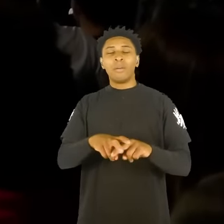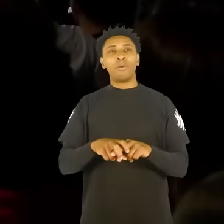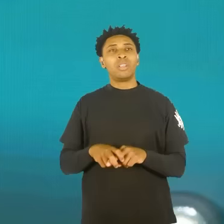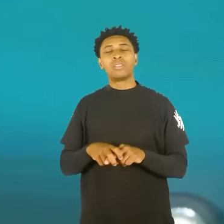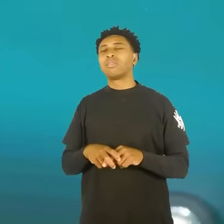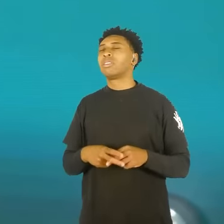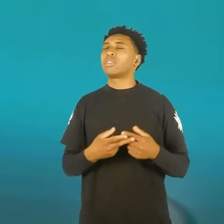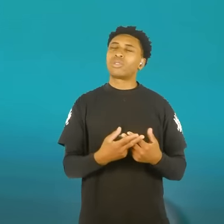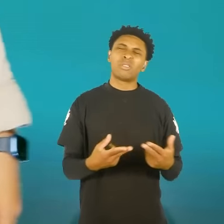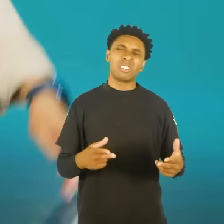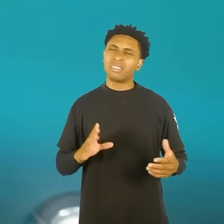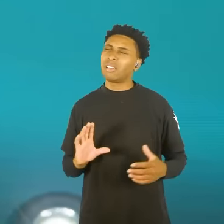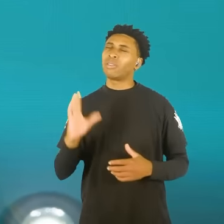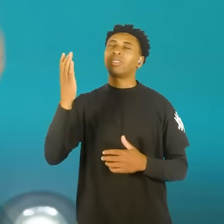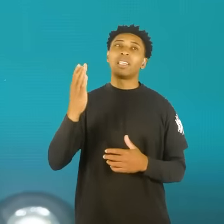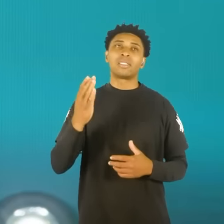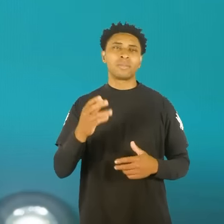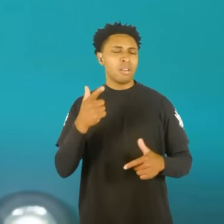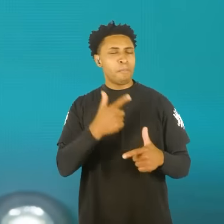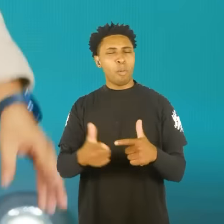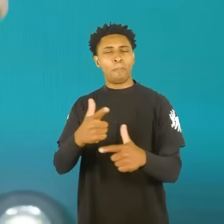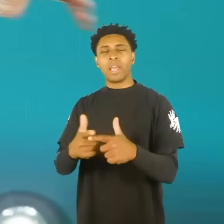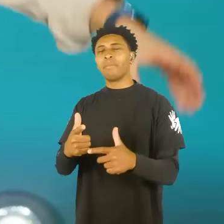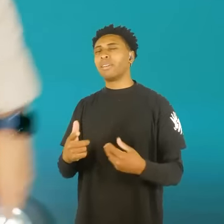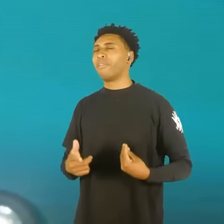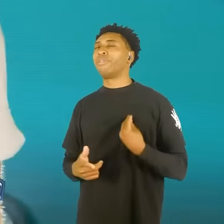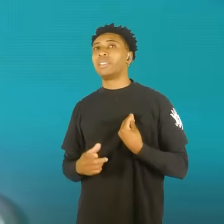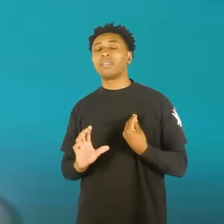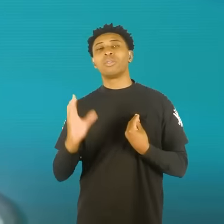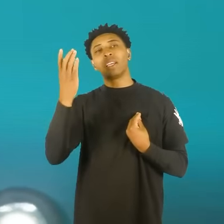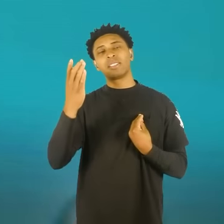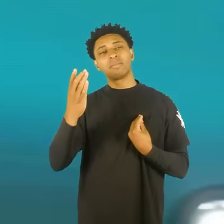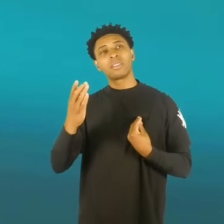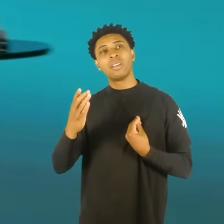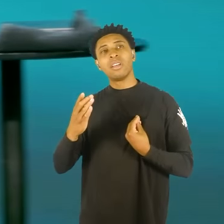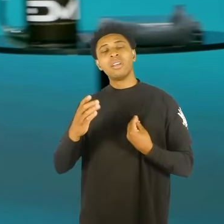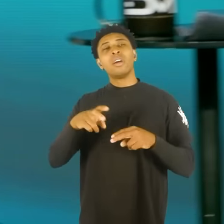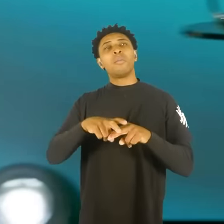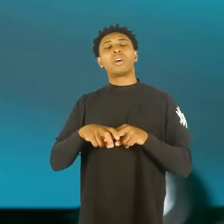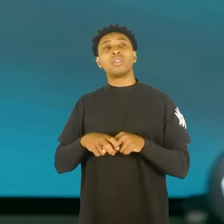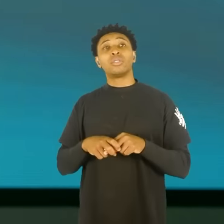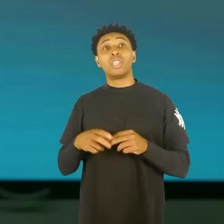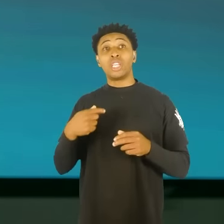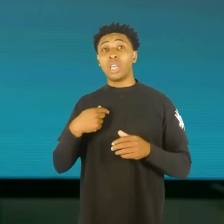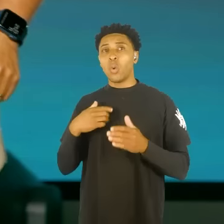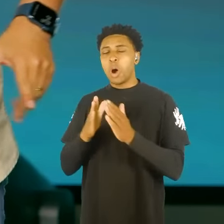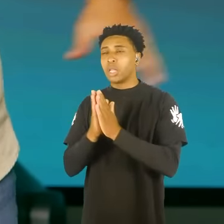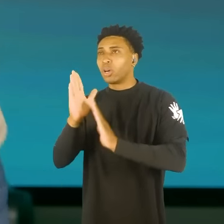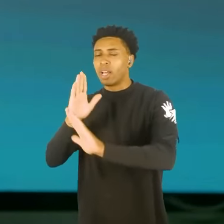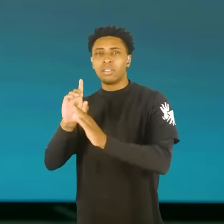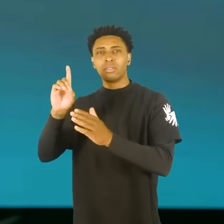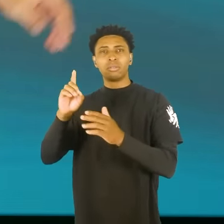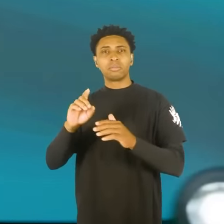quando acontece alguma coisa, a coluna está fora do lugar, você vem torto mesmo, porque eu não vou adorar a Deus de forma